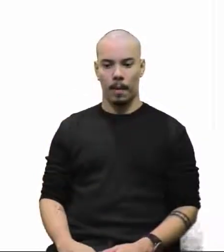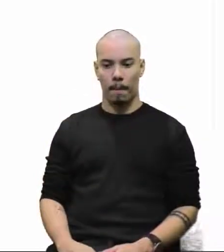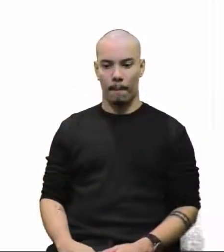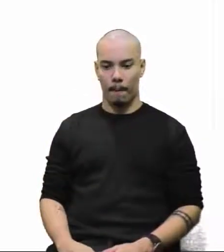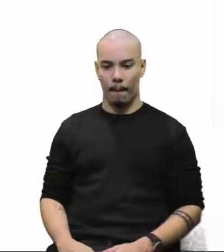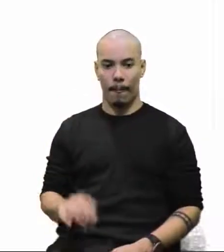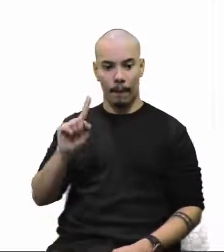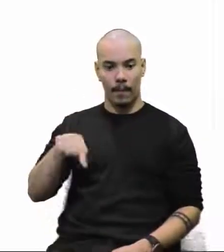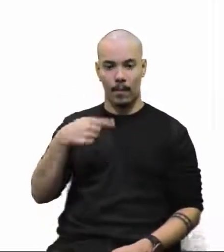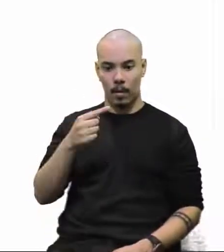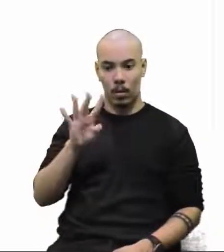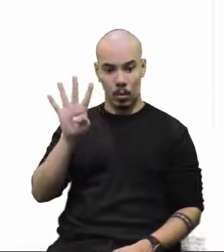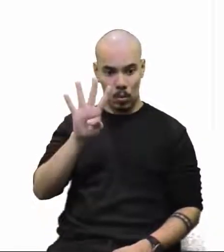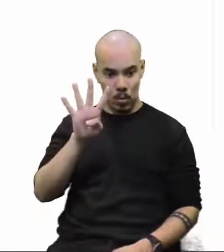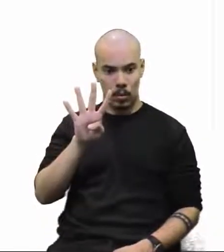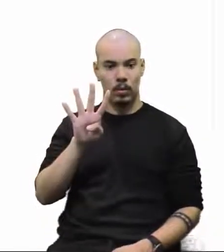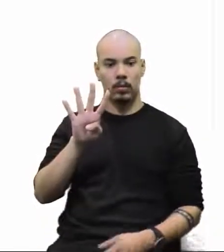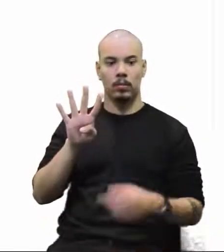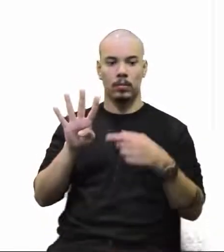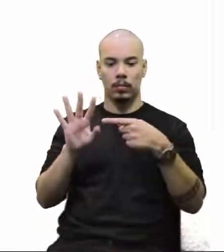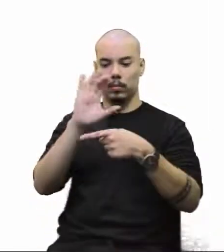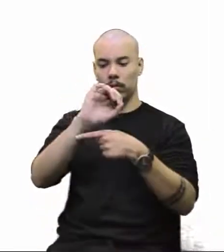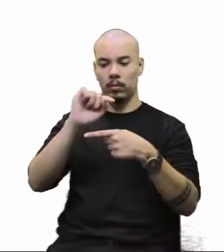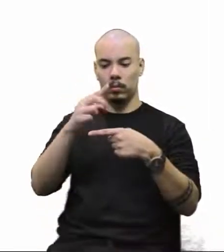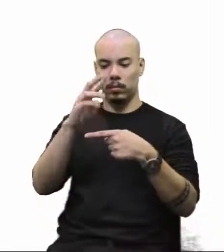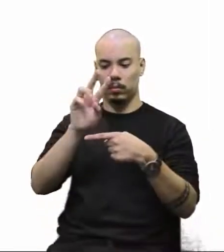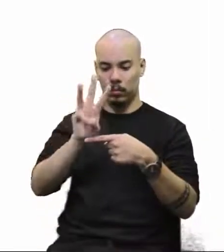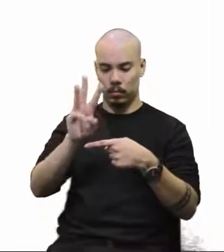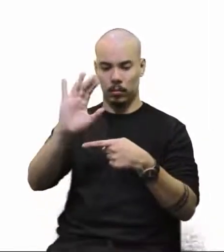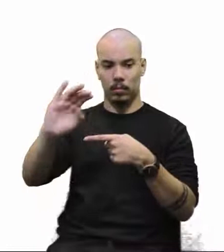Passa o 4 dividindo e chega no resultado,